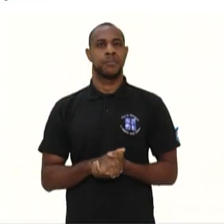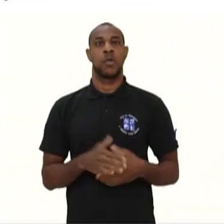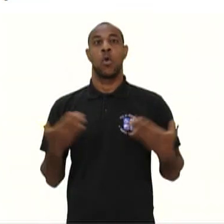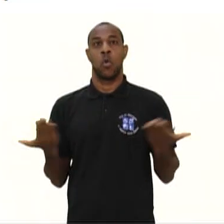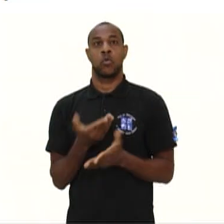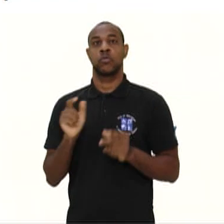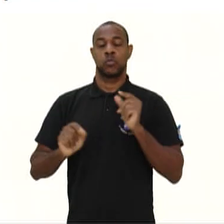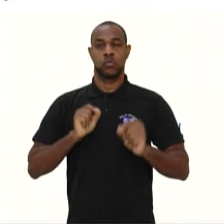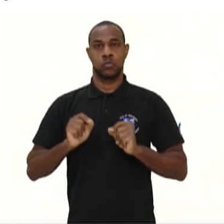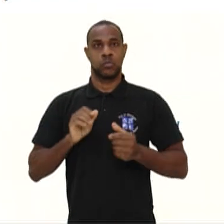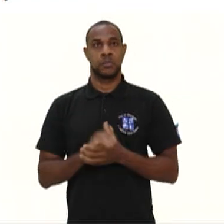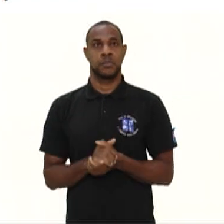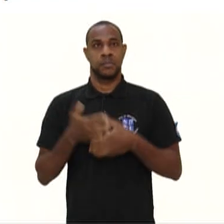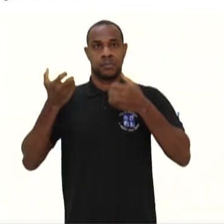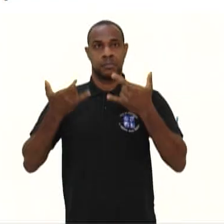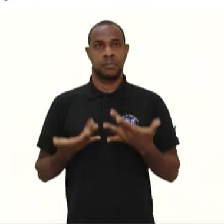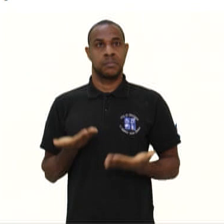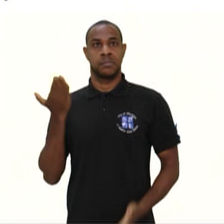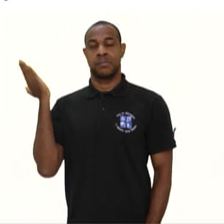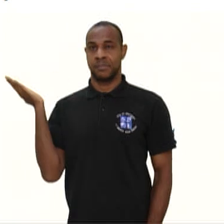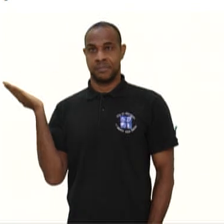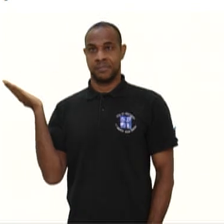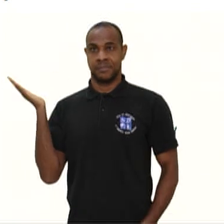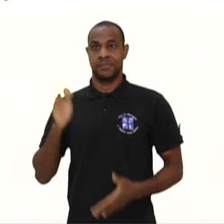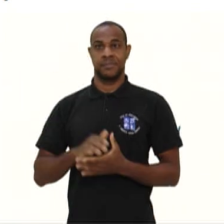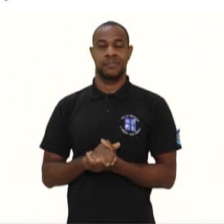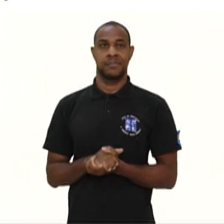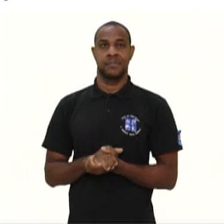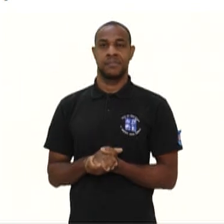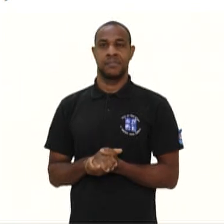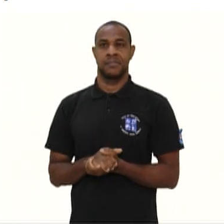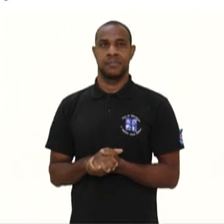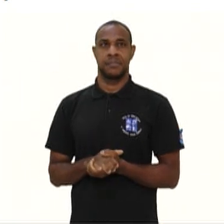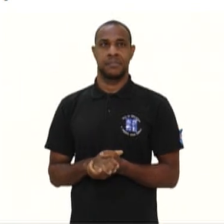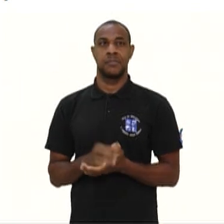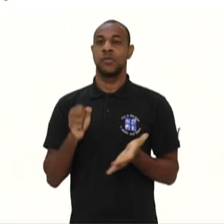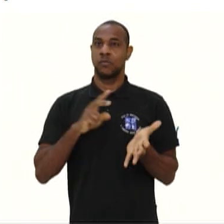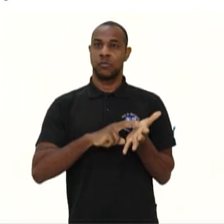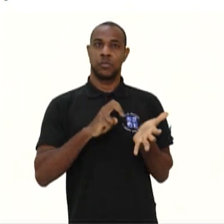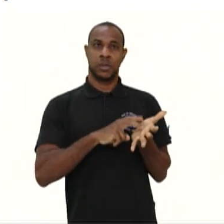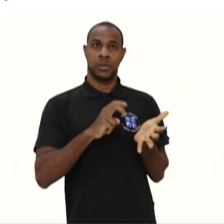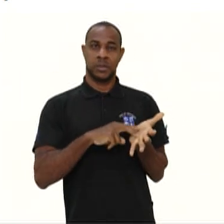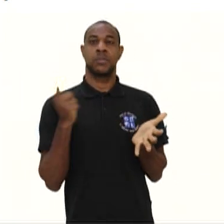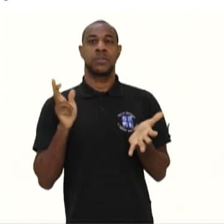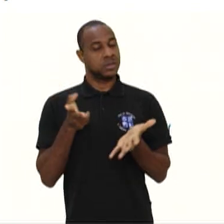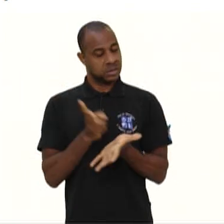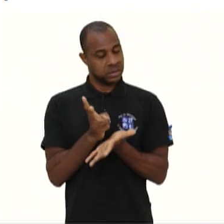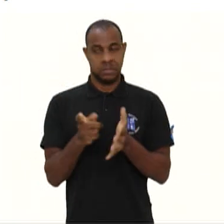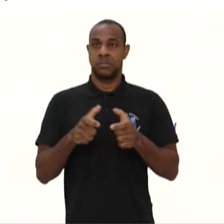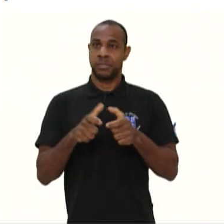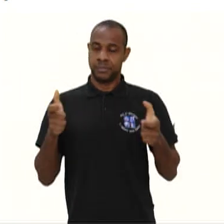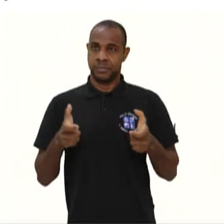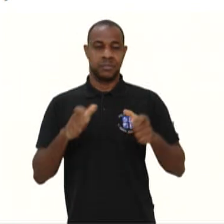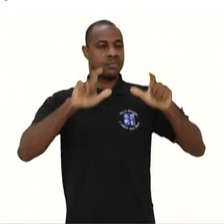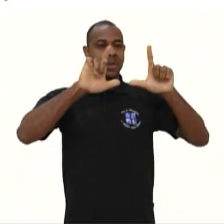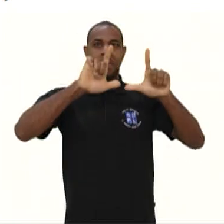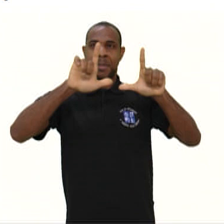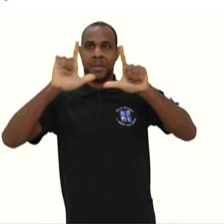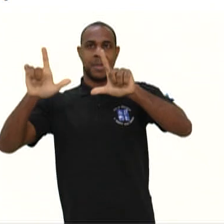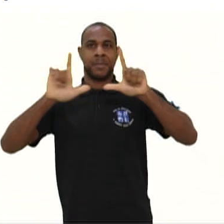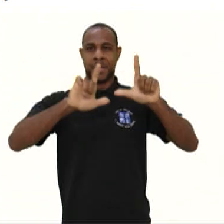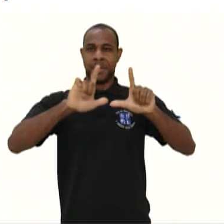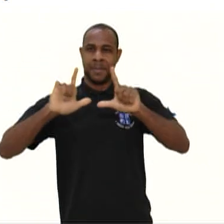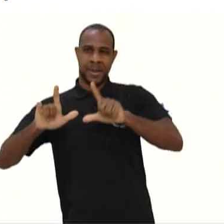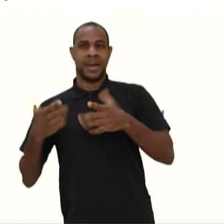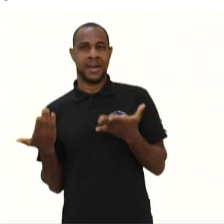everyday heroines. Nós vamos falar sobre como o nosso vocabulário, como sempre, de ampliação dentro das tirinhas ou dos quadrinhos, e